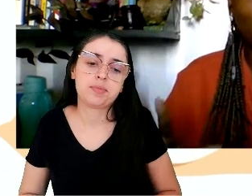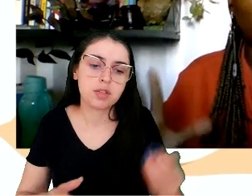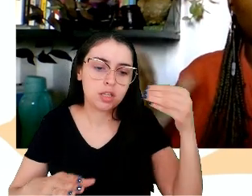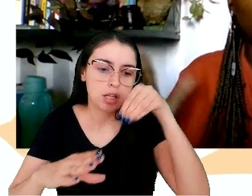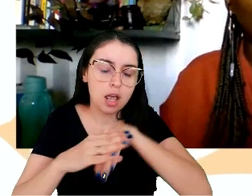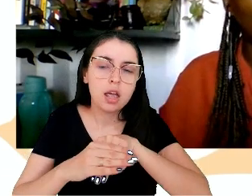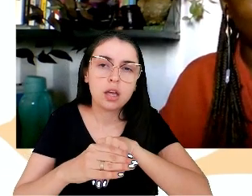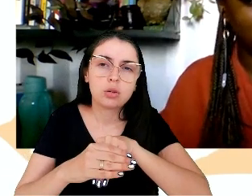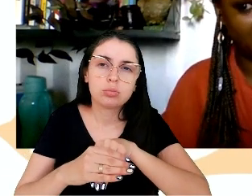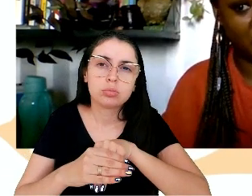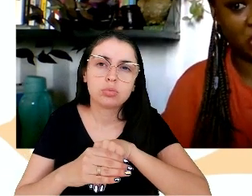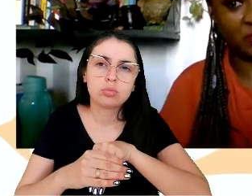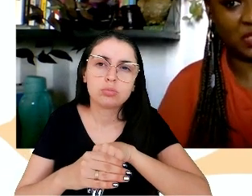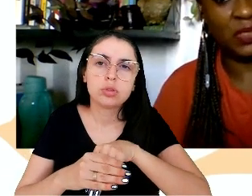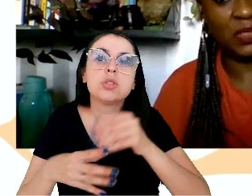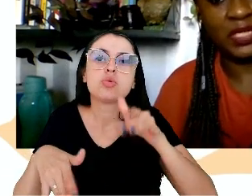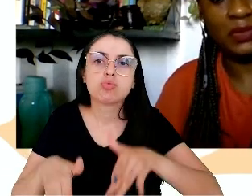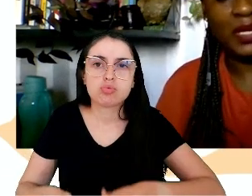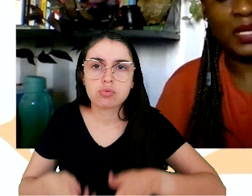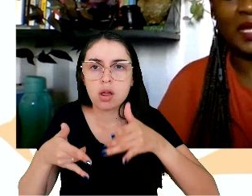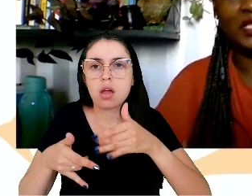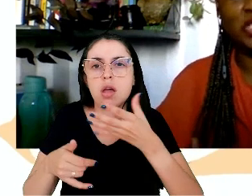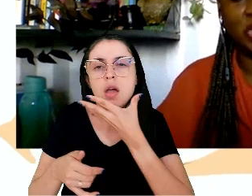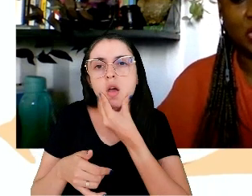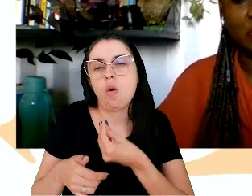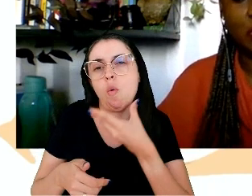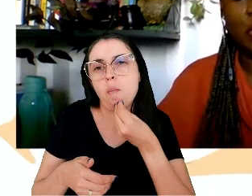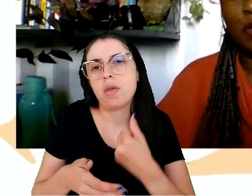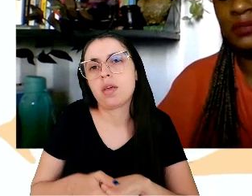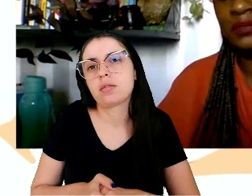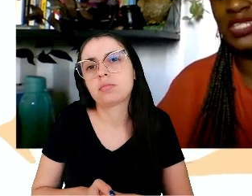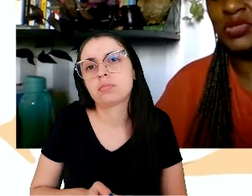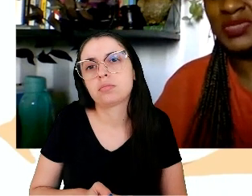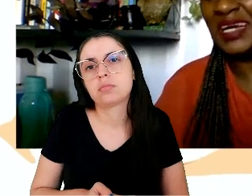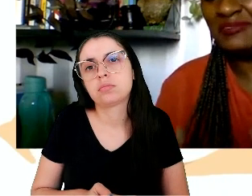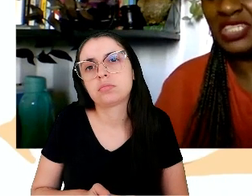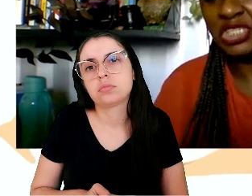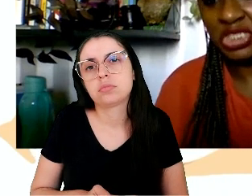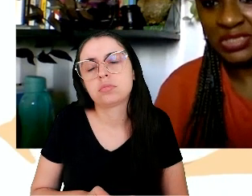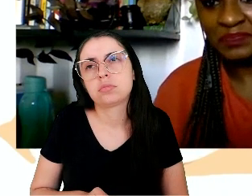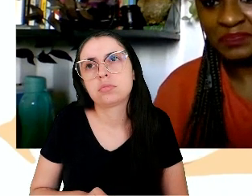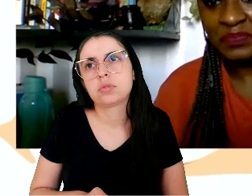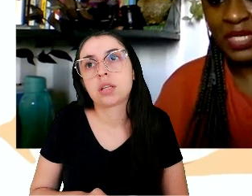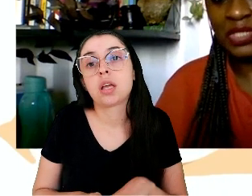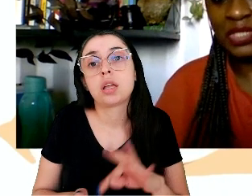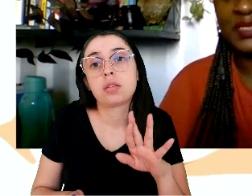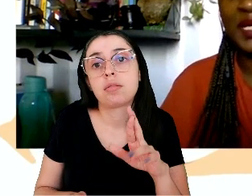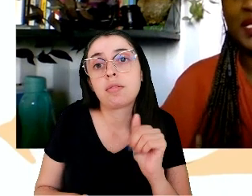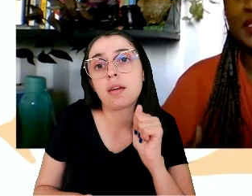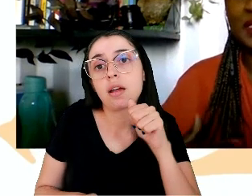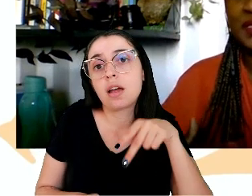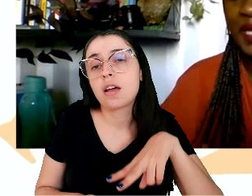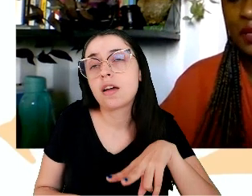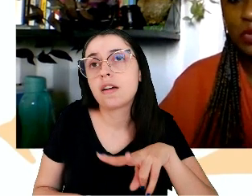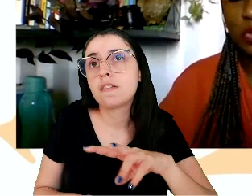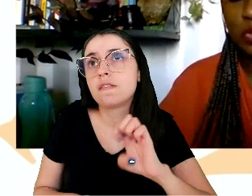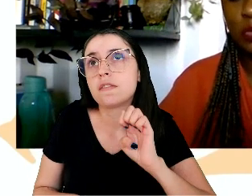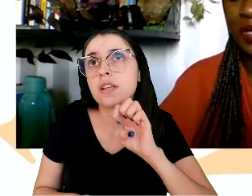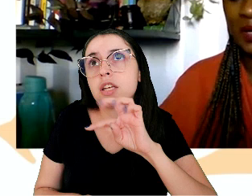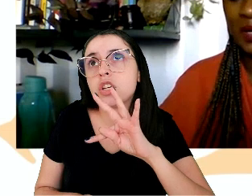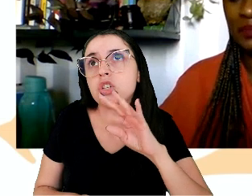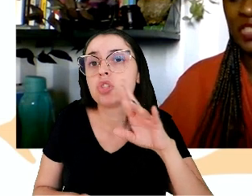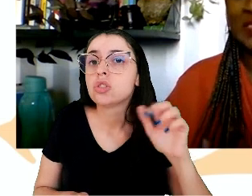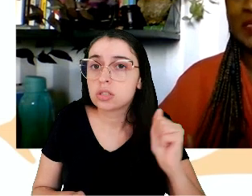incorporada em um corpo biologicamente masculino era tido como a imagem de um travesti. E nós ainda